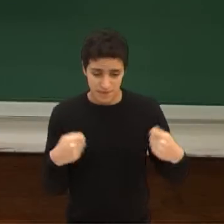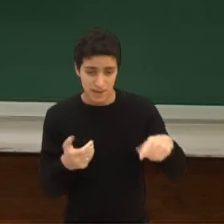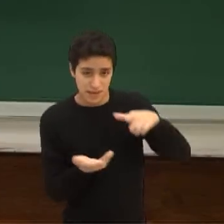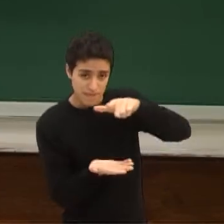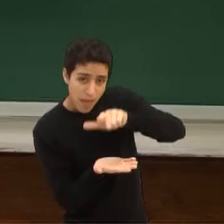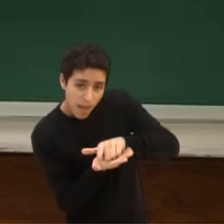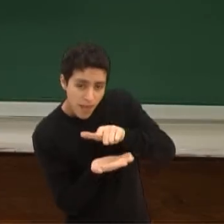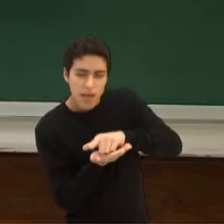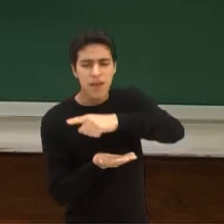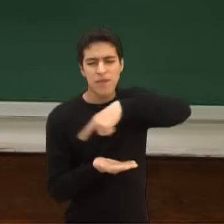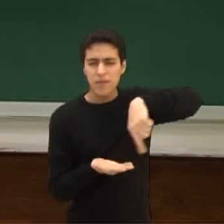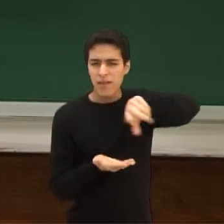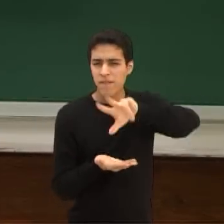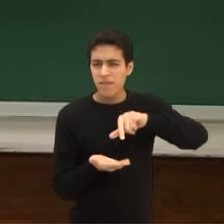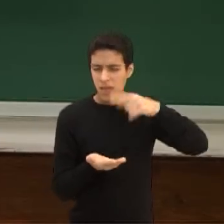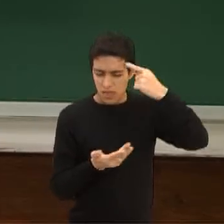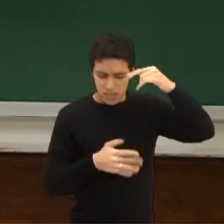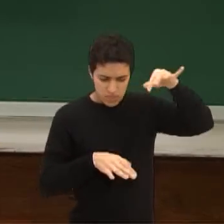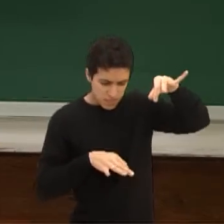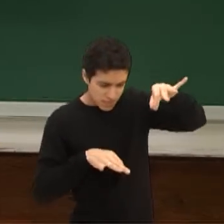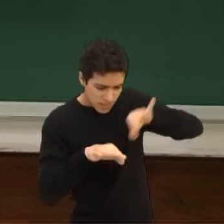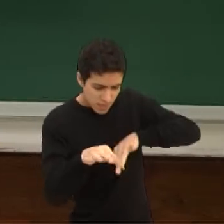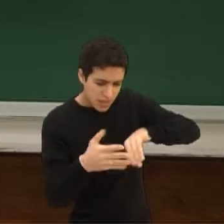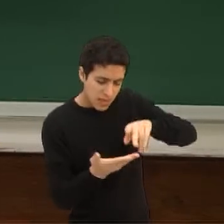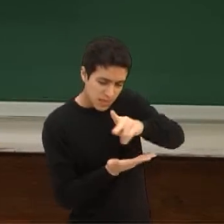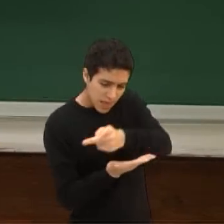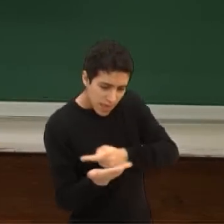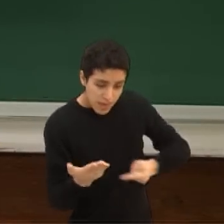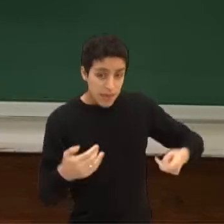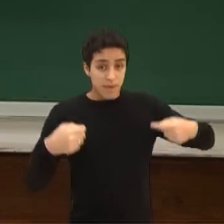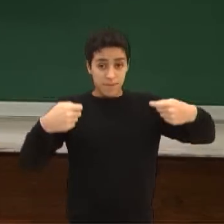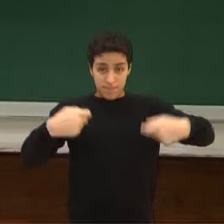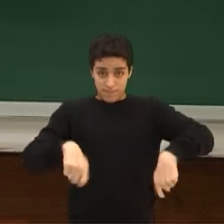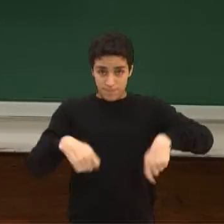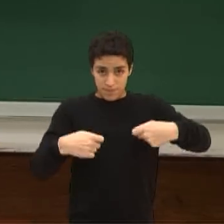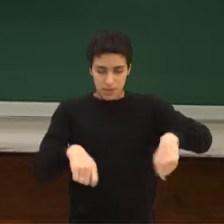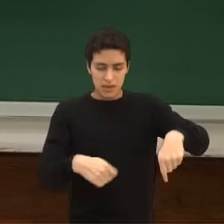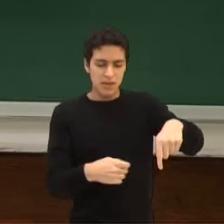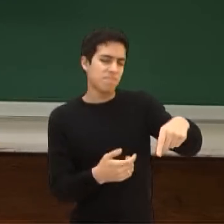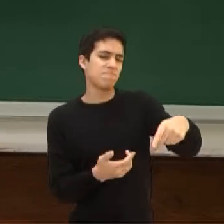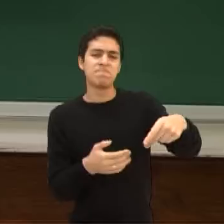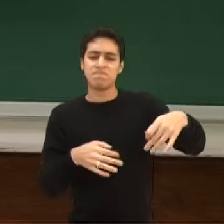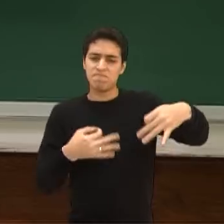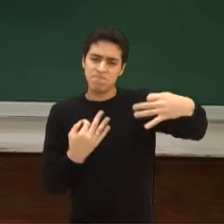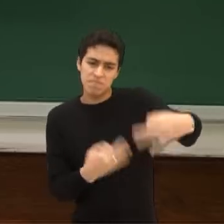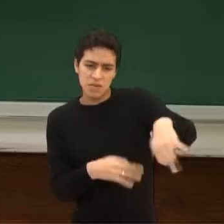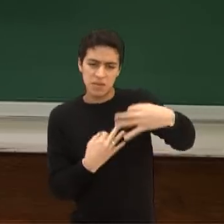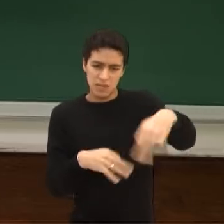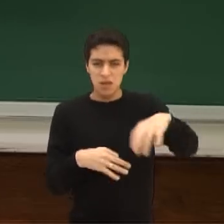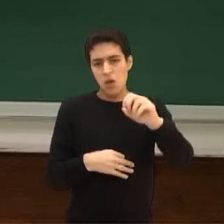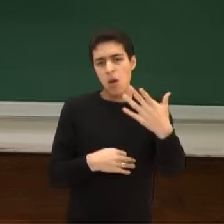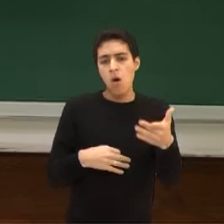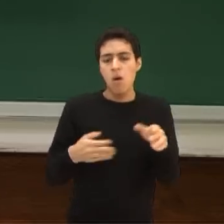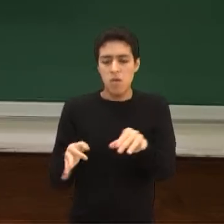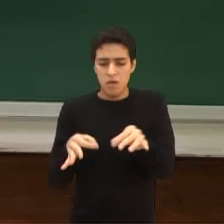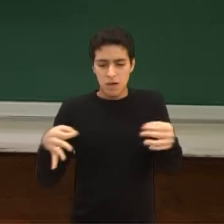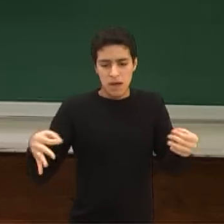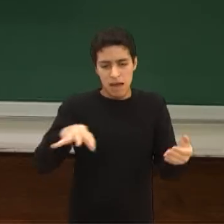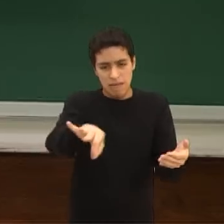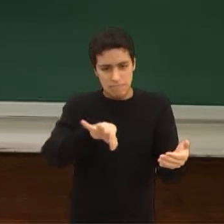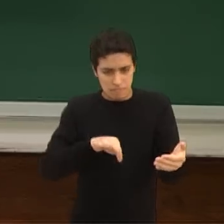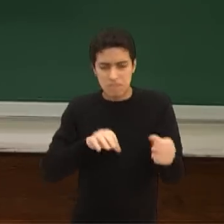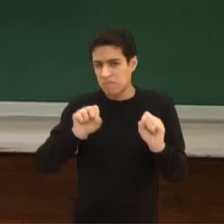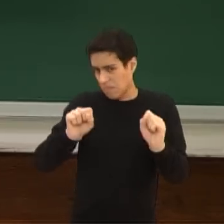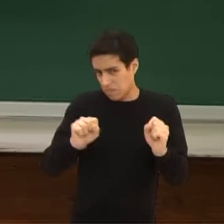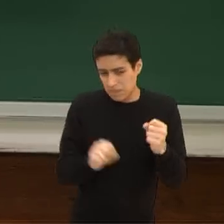folha, porque vocês vão construir uma planificação. Então, uma folha sulfite ou de caderno grande, tá bom? Vão